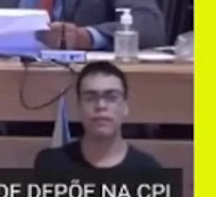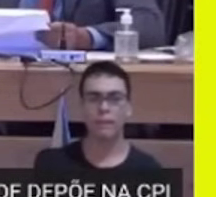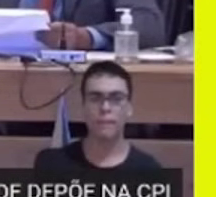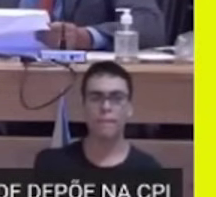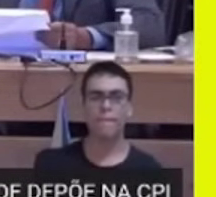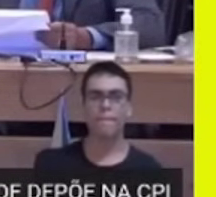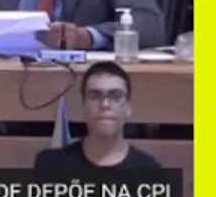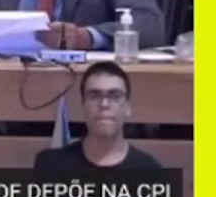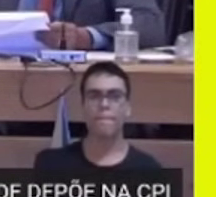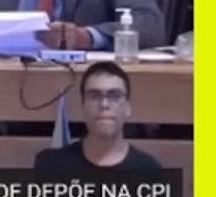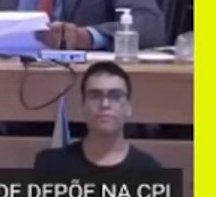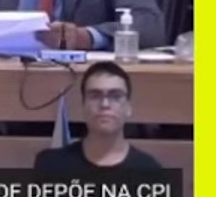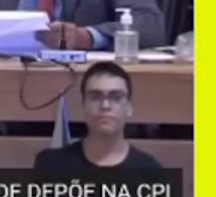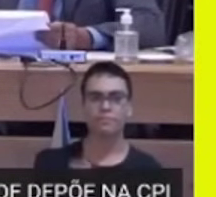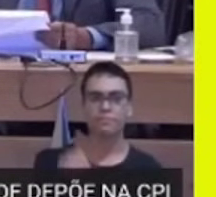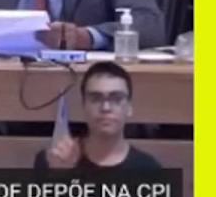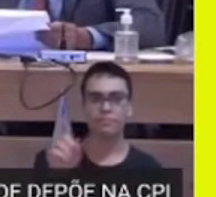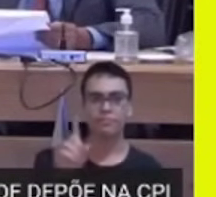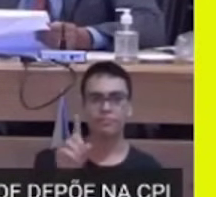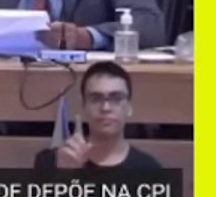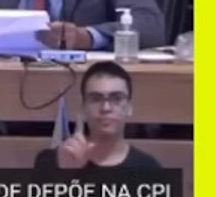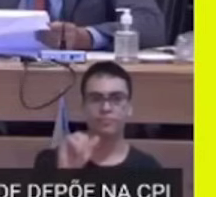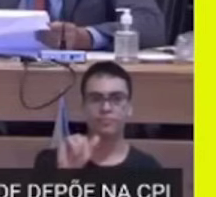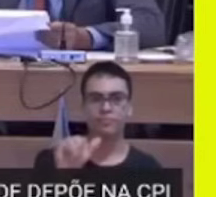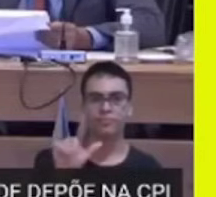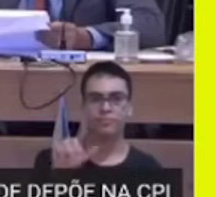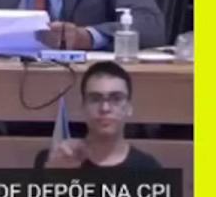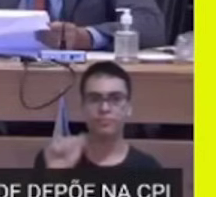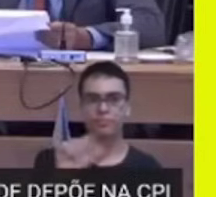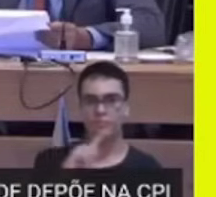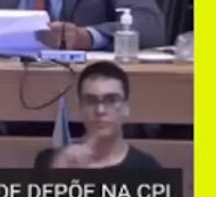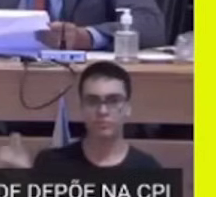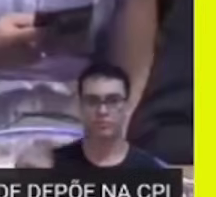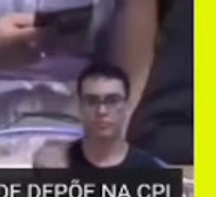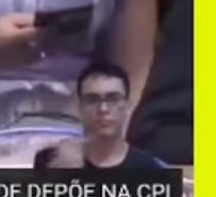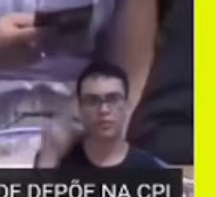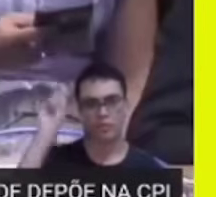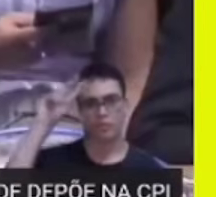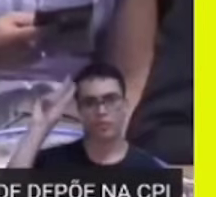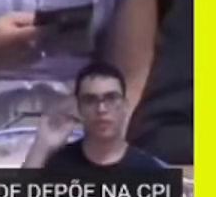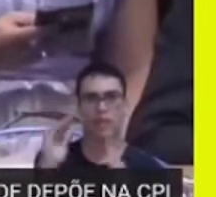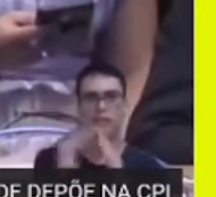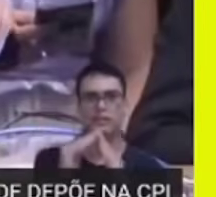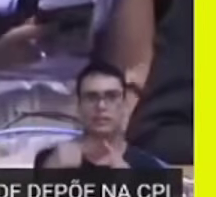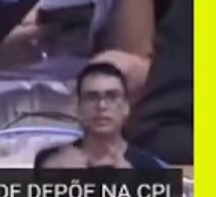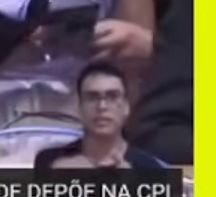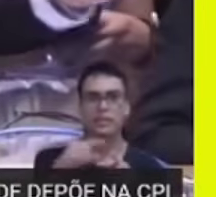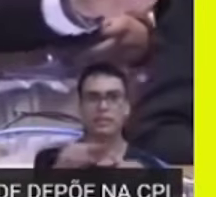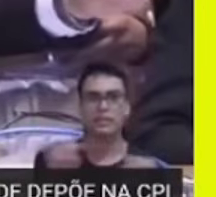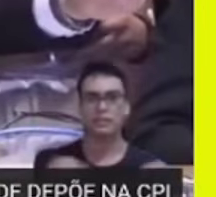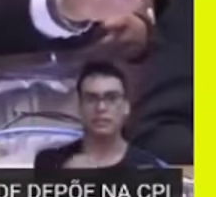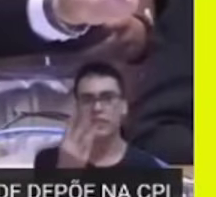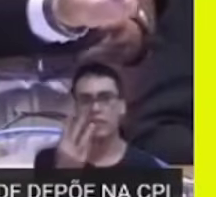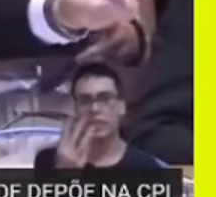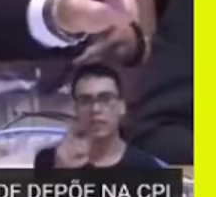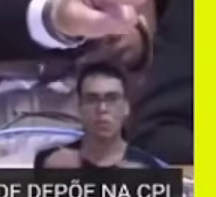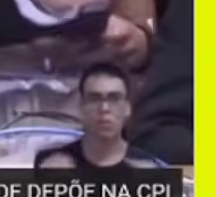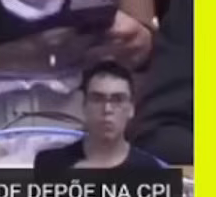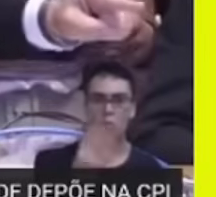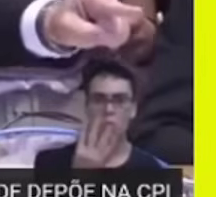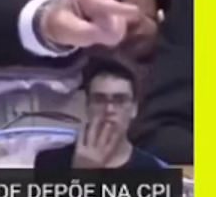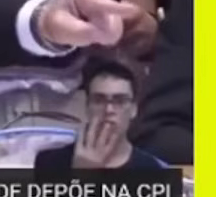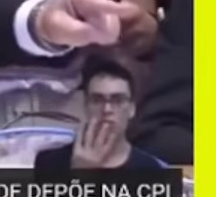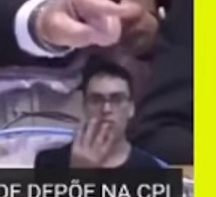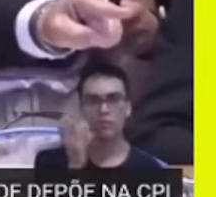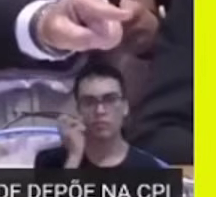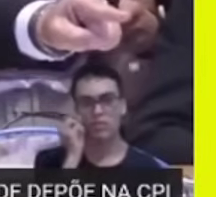quando a Dilma tinha saído, eu me recordo uma ocasião que quem tinha uma casa que tinha 3 quartos ou 4 quartos e alguém que estivesse na rua e